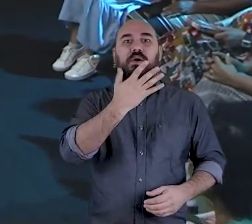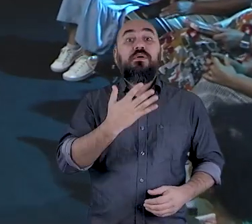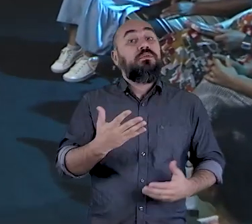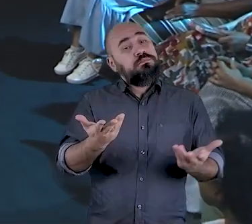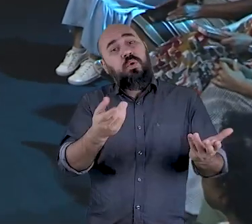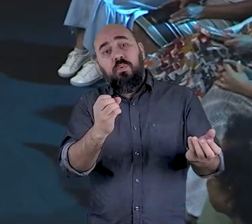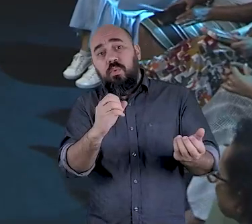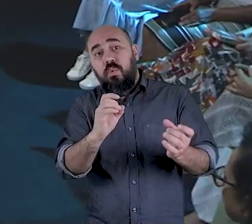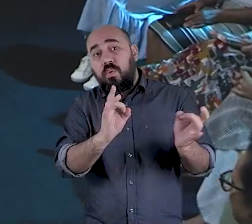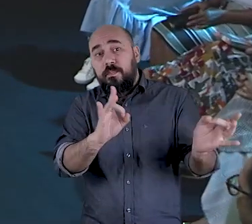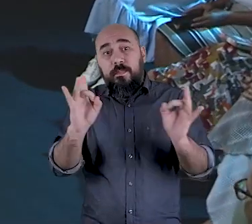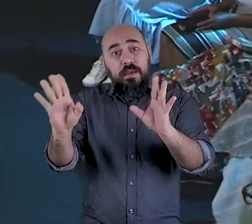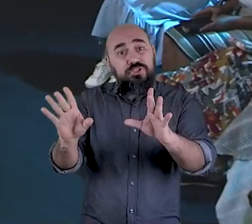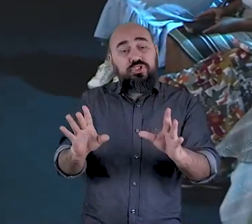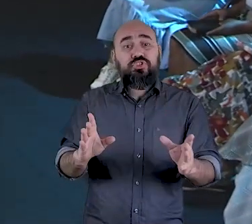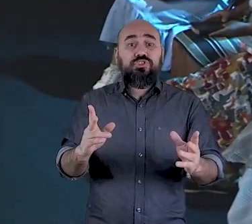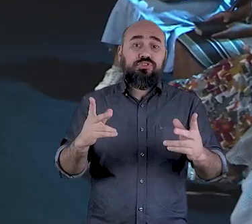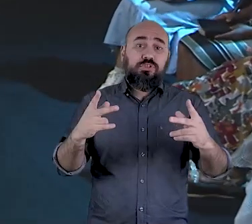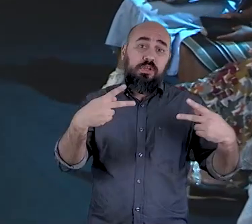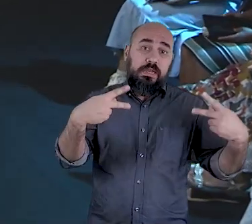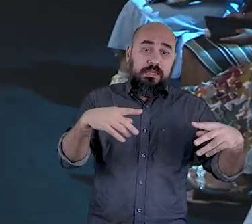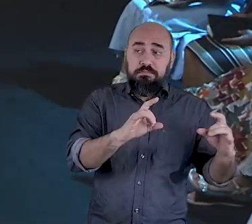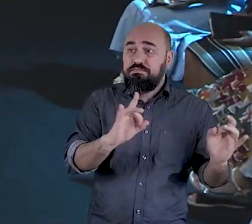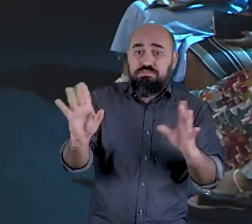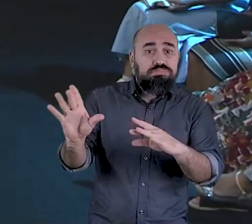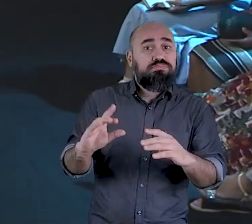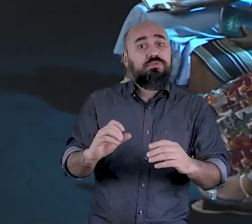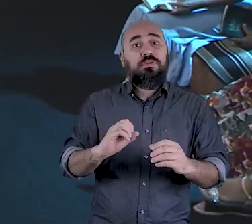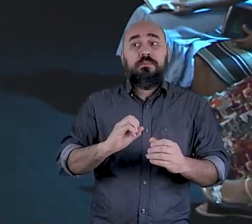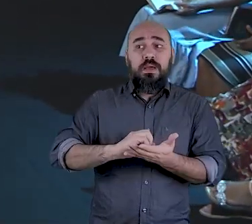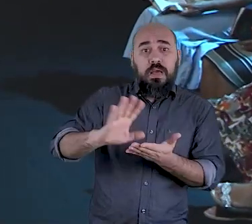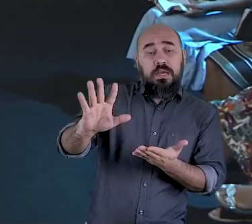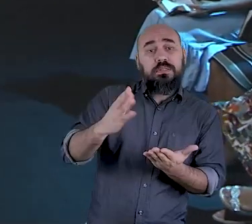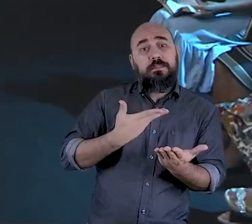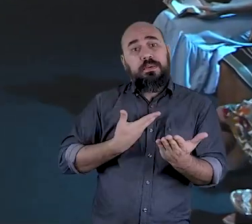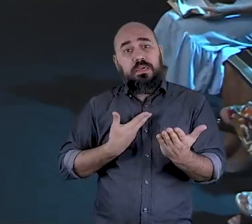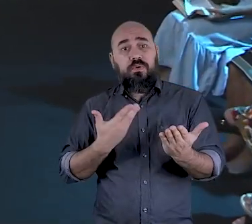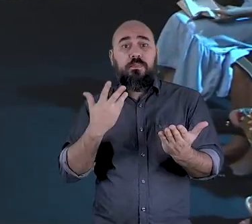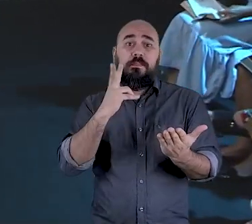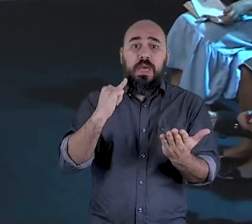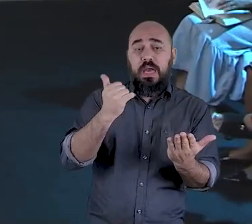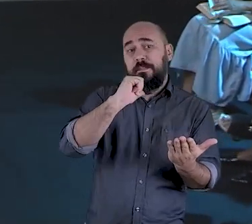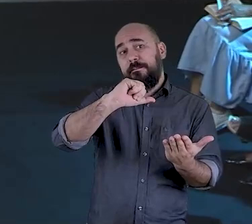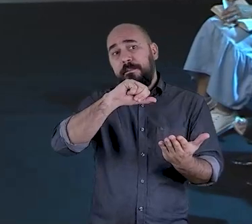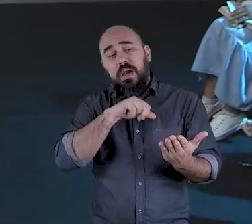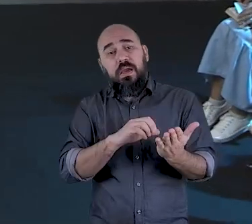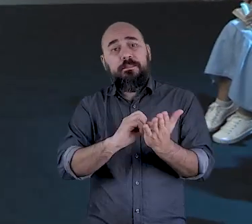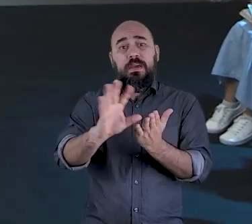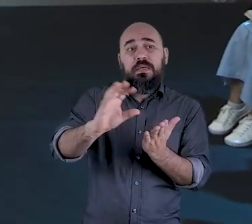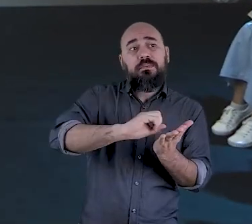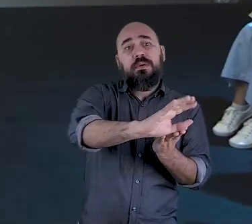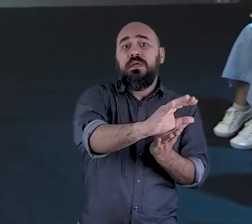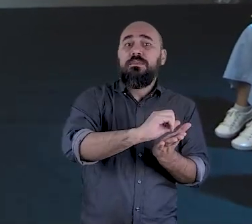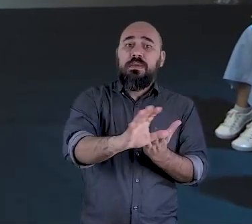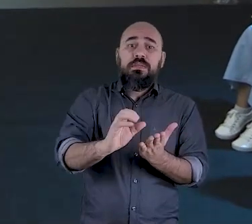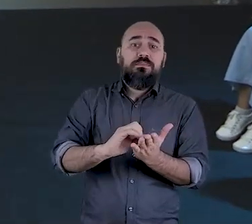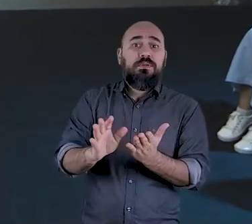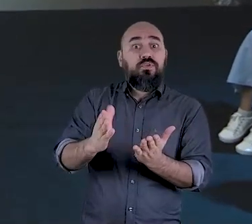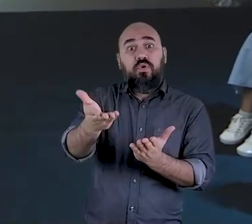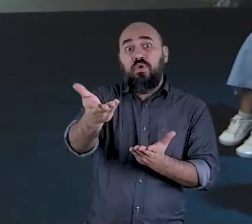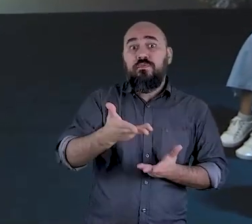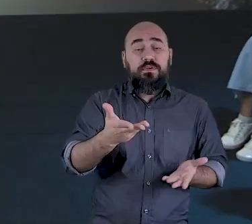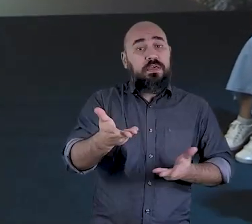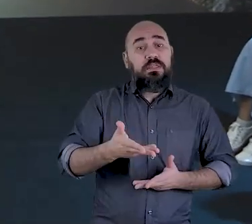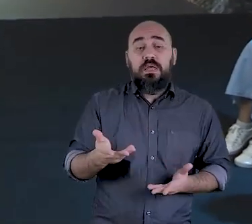seus amigos Compartilha o link Liga para o seu pai liga para sua mãe liga para sua tia para sua namorada para o seu namorado para o noivo para noiva e